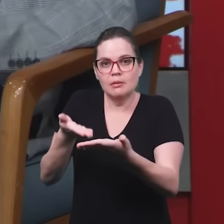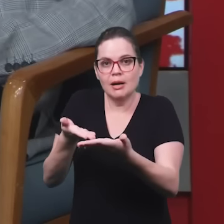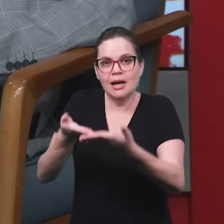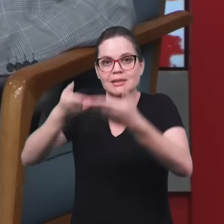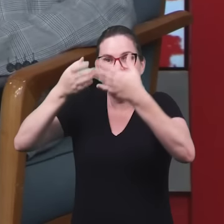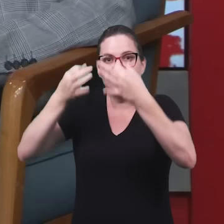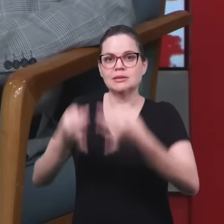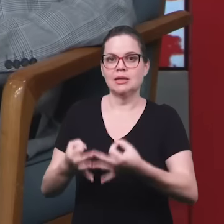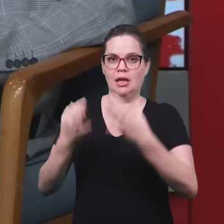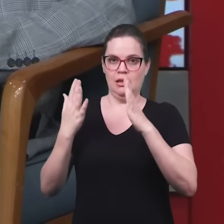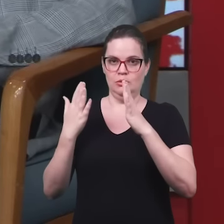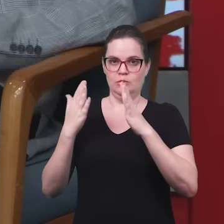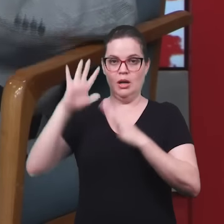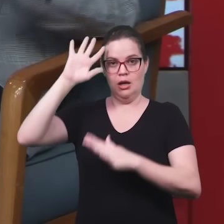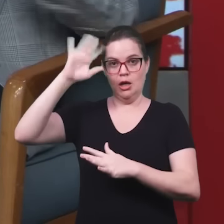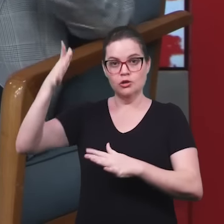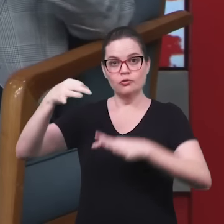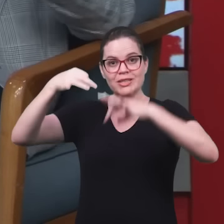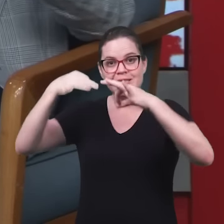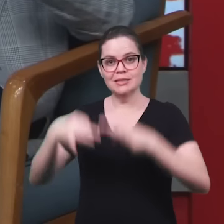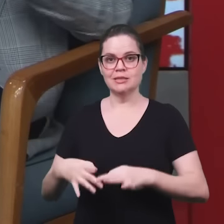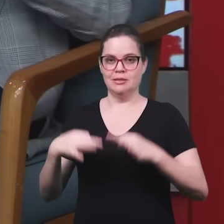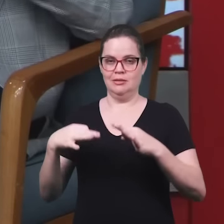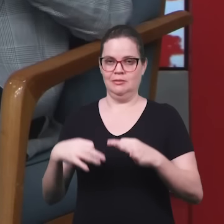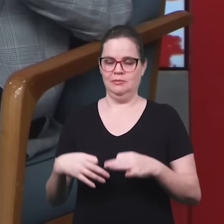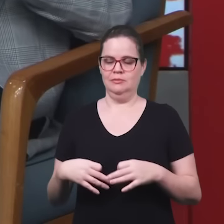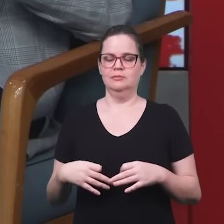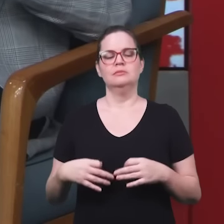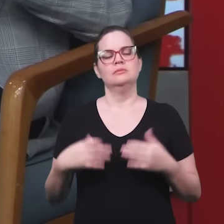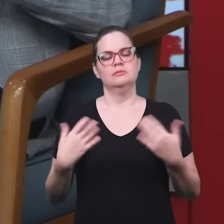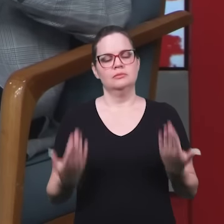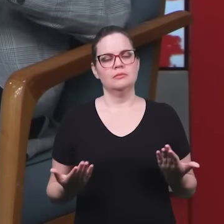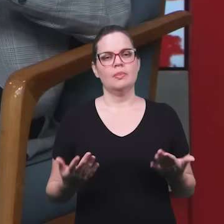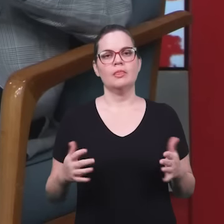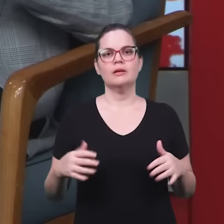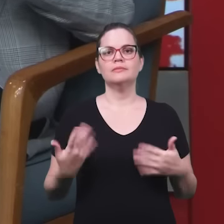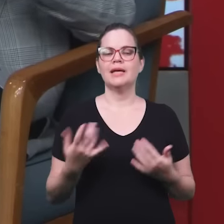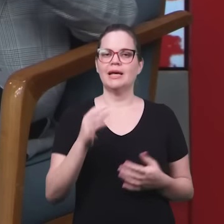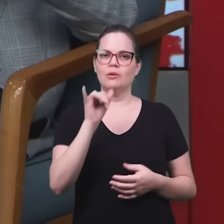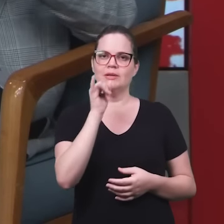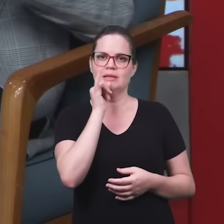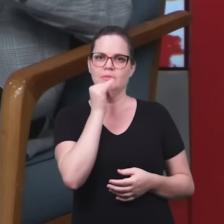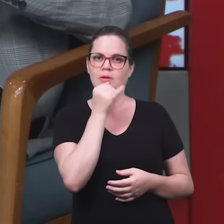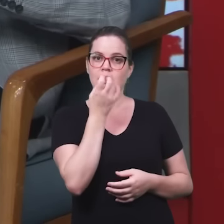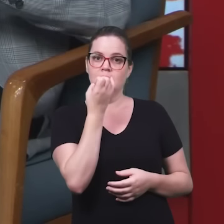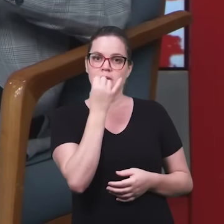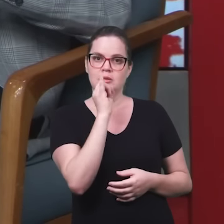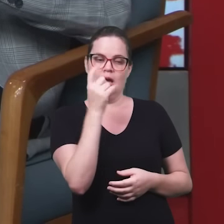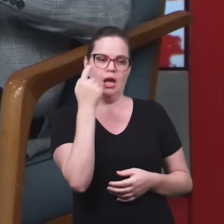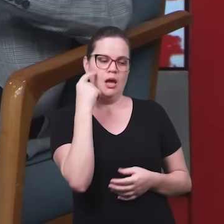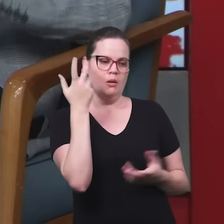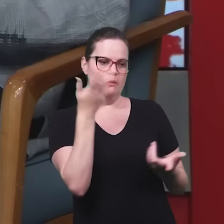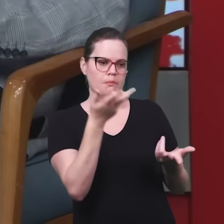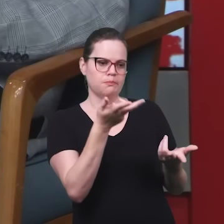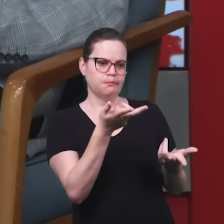correta. Muito bem. Quais os medicamentos, do ponto de vista